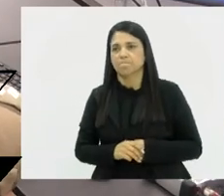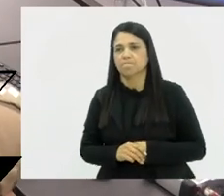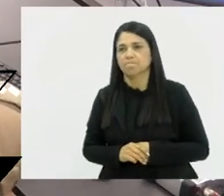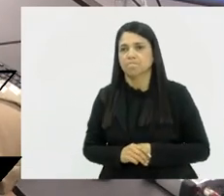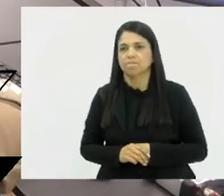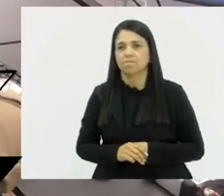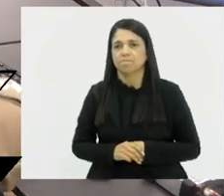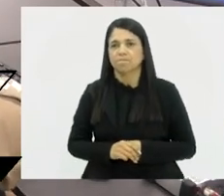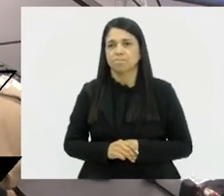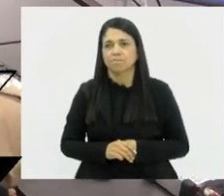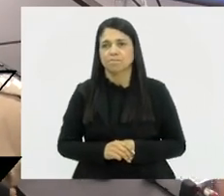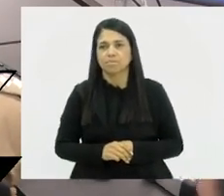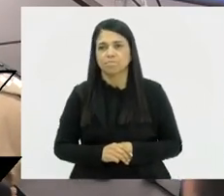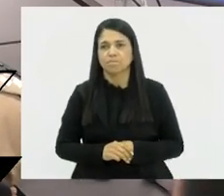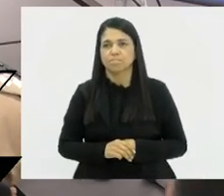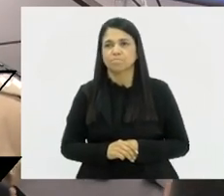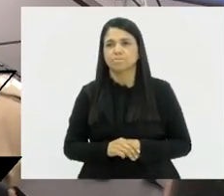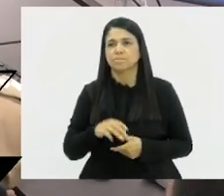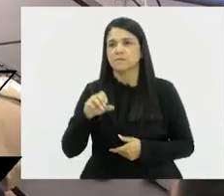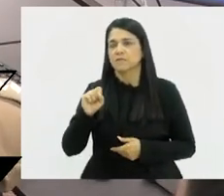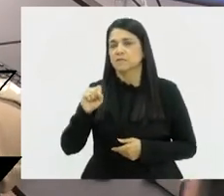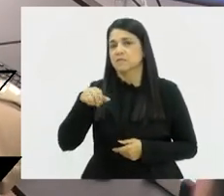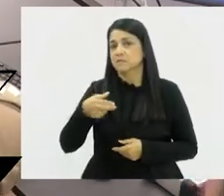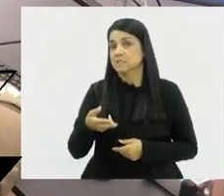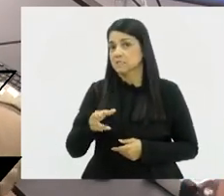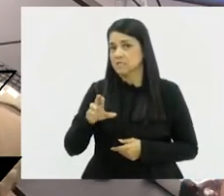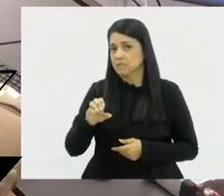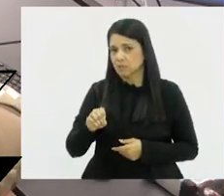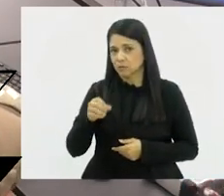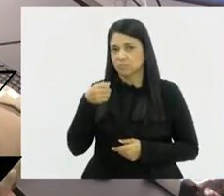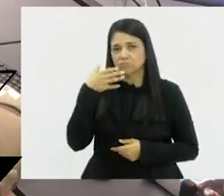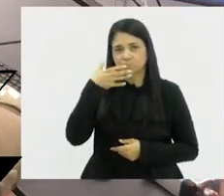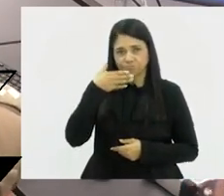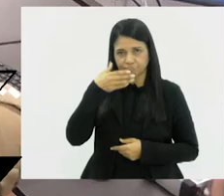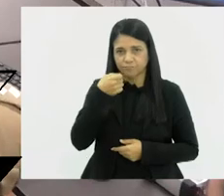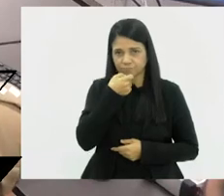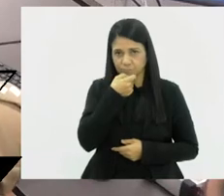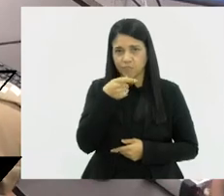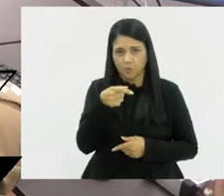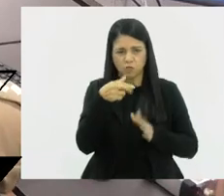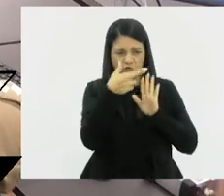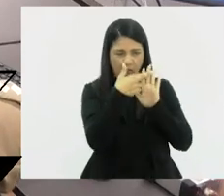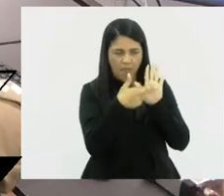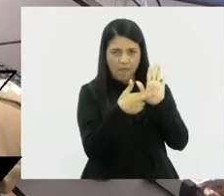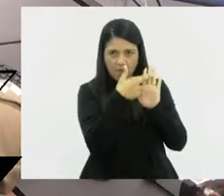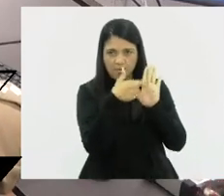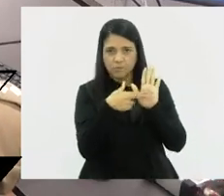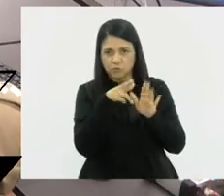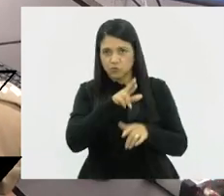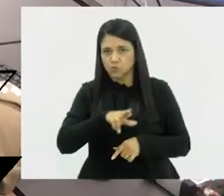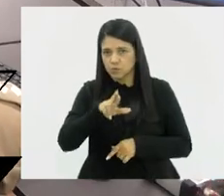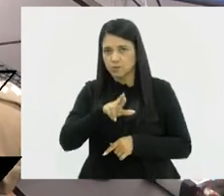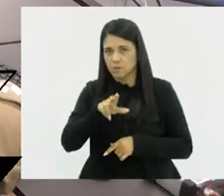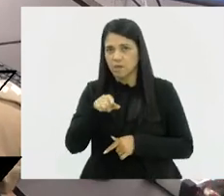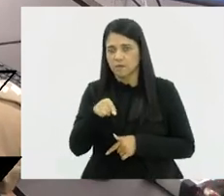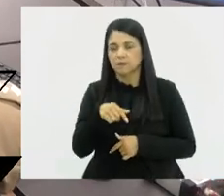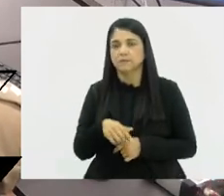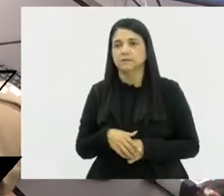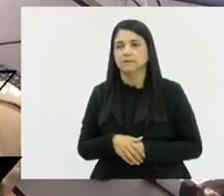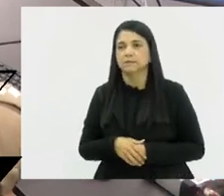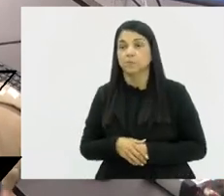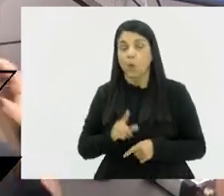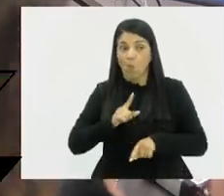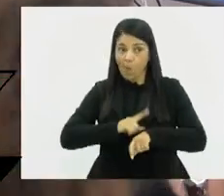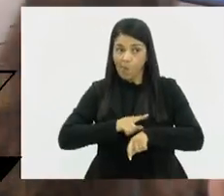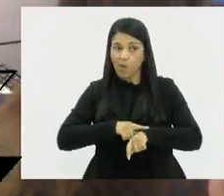Só passar a réplica ali para o Sandro. Depois vou estabelecer umas regras aqui para a gente otimizar, passar para o deputado Chico Machado também. No nosso